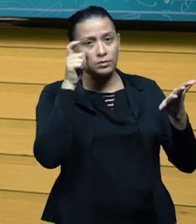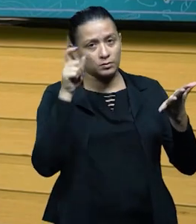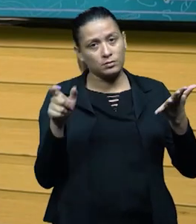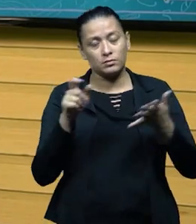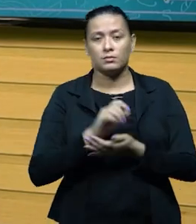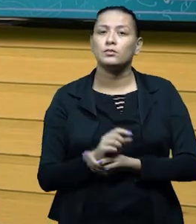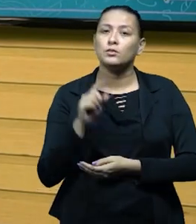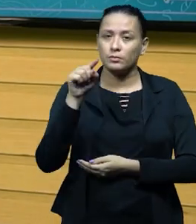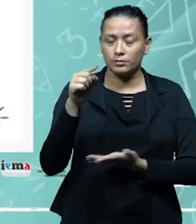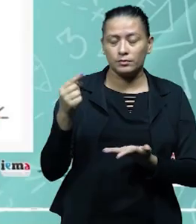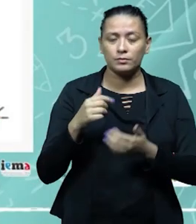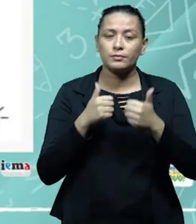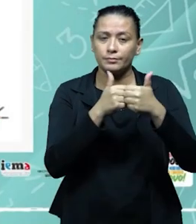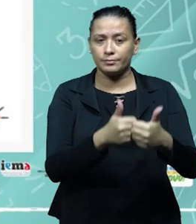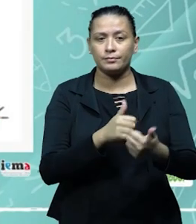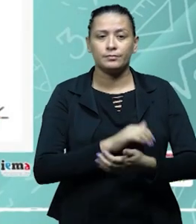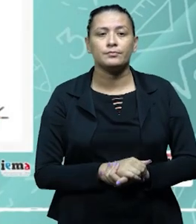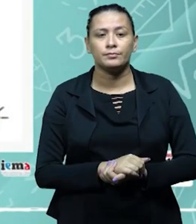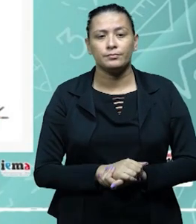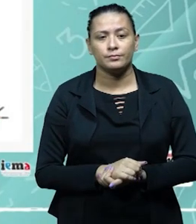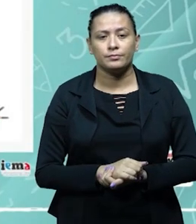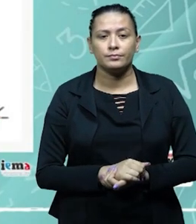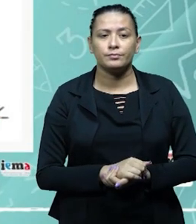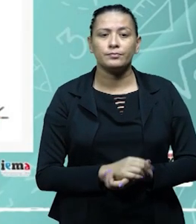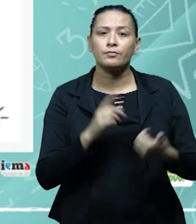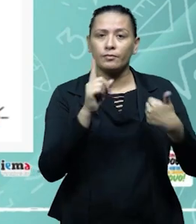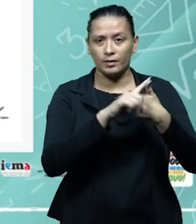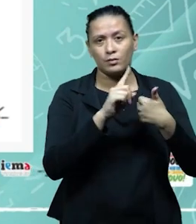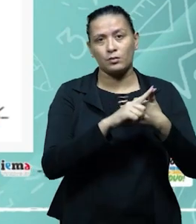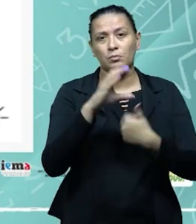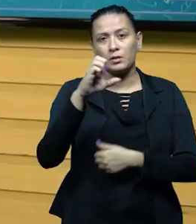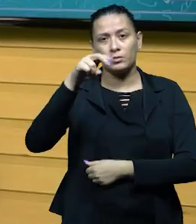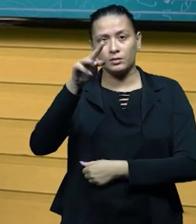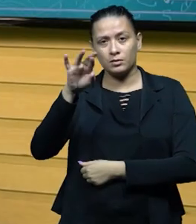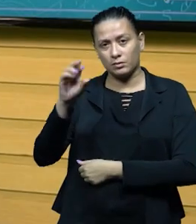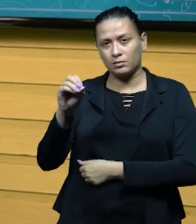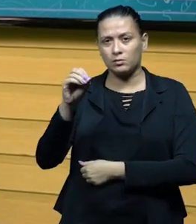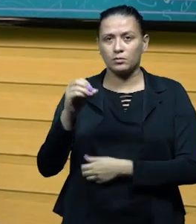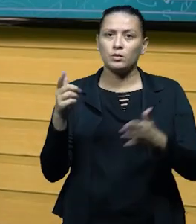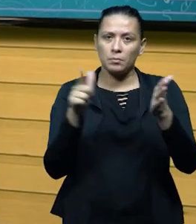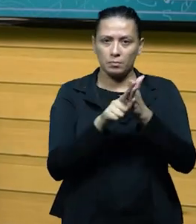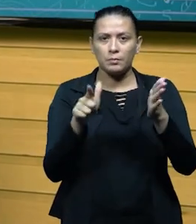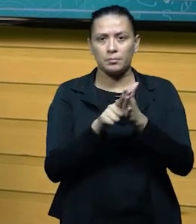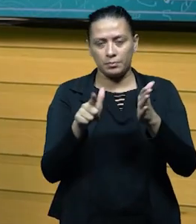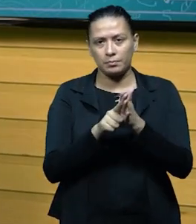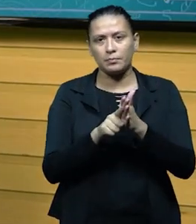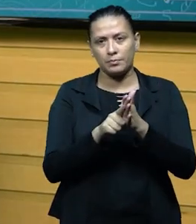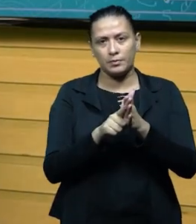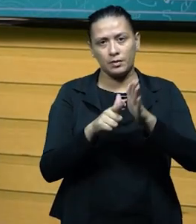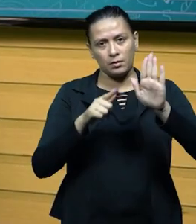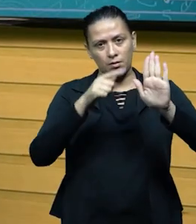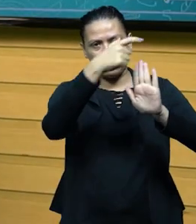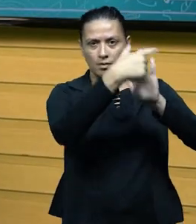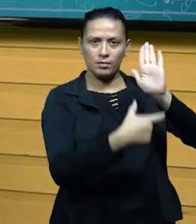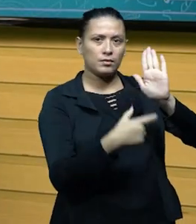é interessante você segui-los primeiro começar pelo centro então você vai colocar folha no estilo paisagem tá